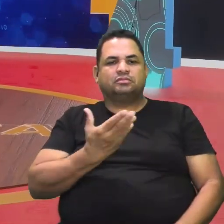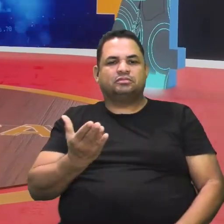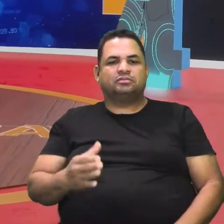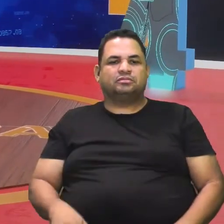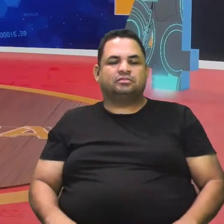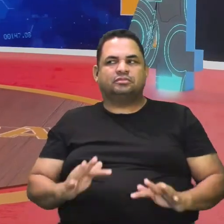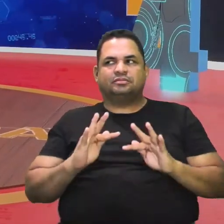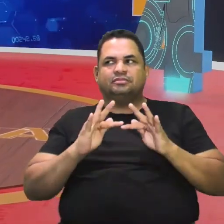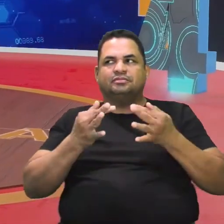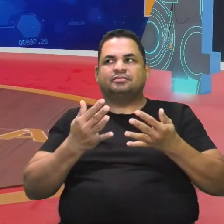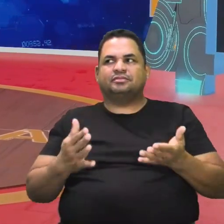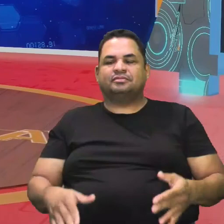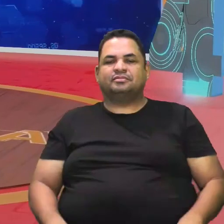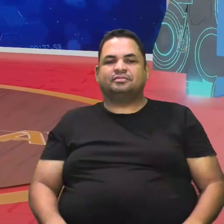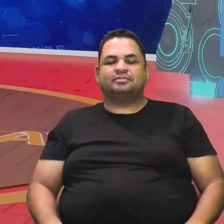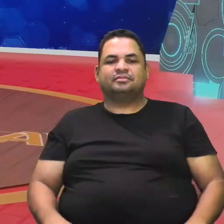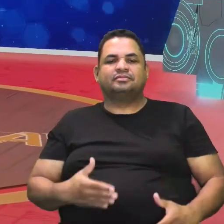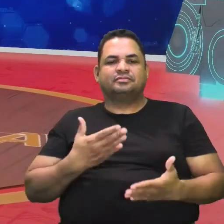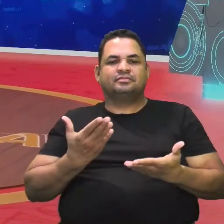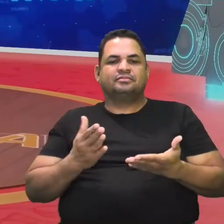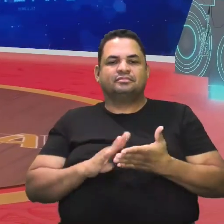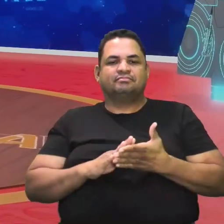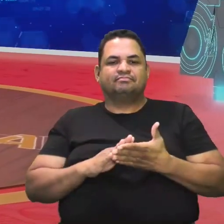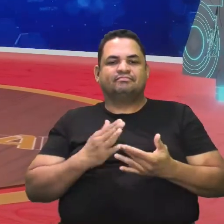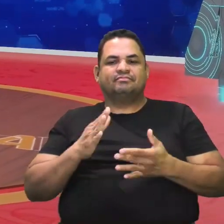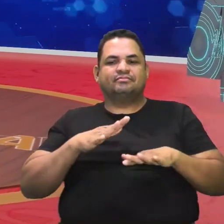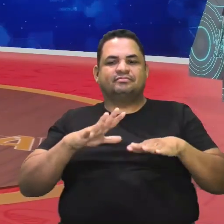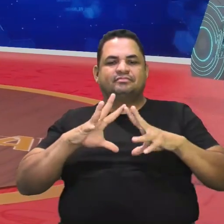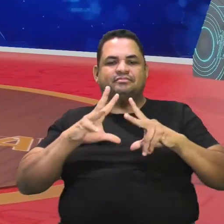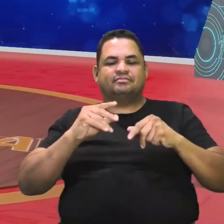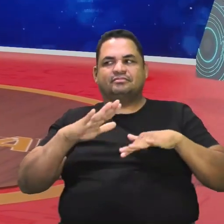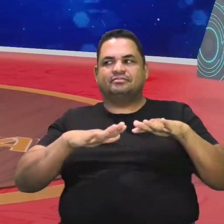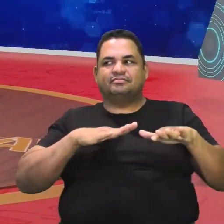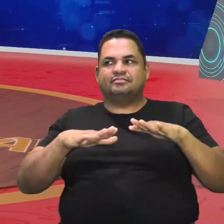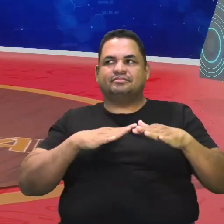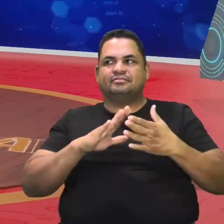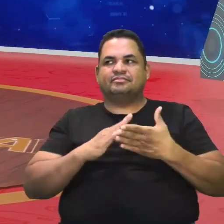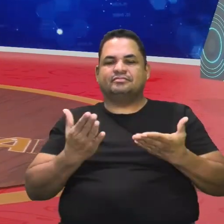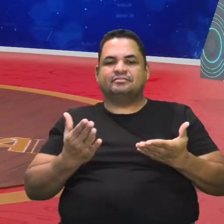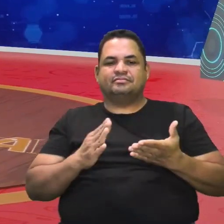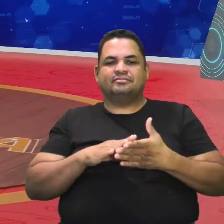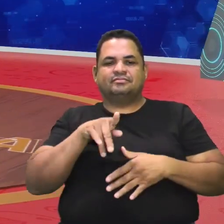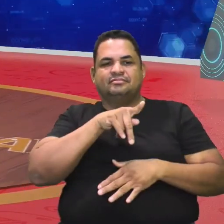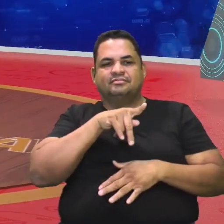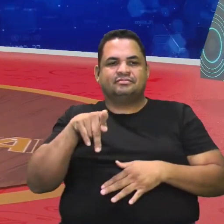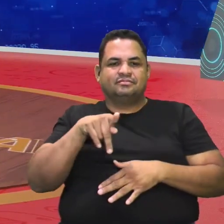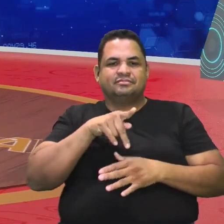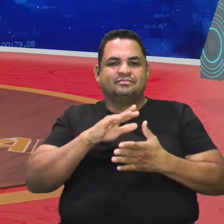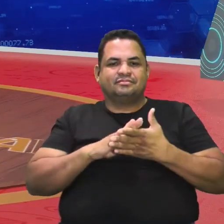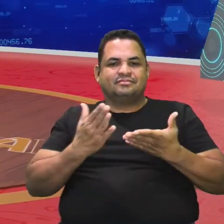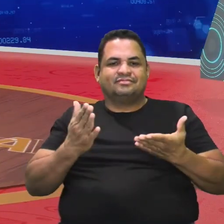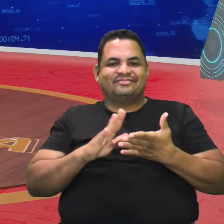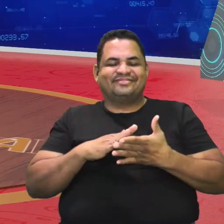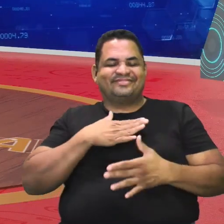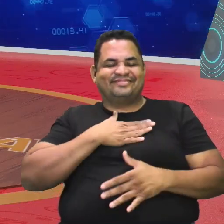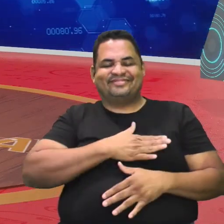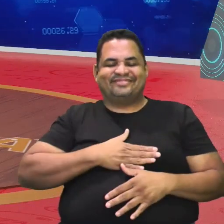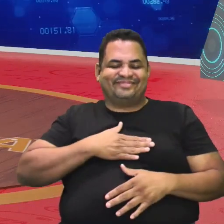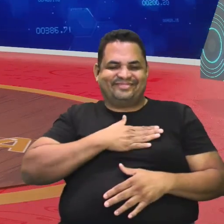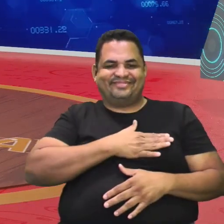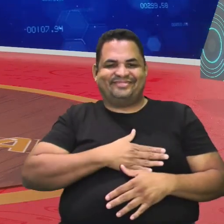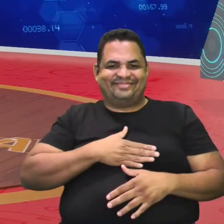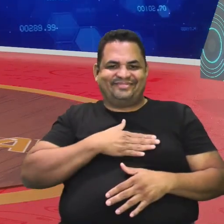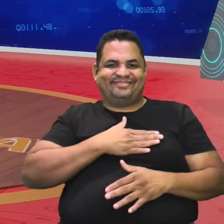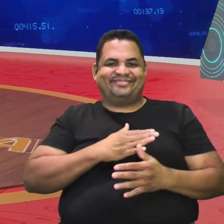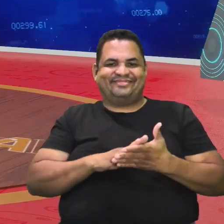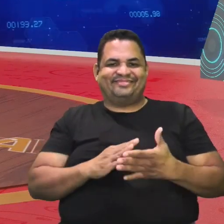amarro nesse fechamento aqui da aula. Fica tudo muito movimentado, muito dinâmico. A professora Lucy se amarra. Eu